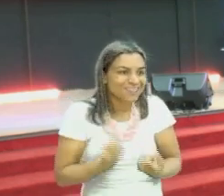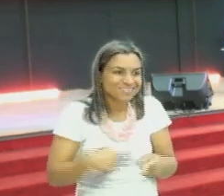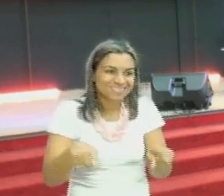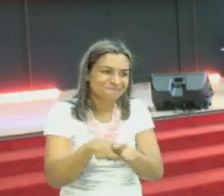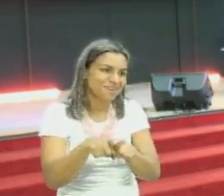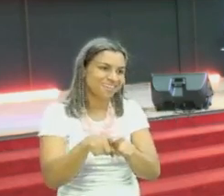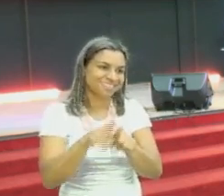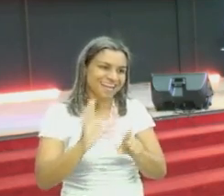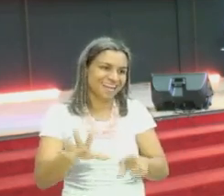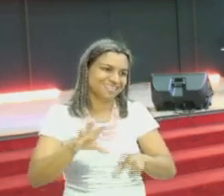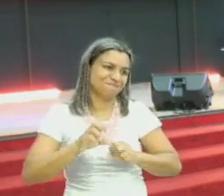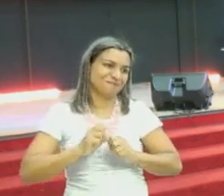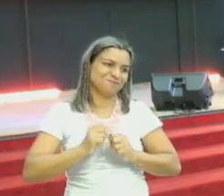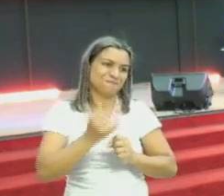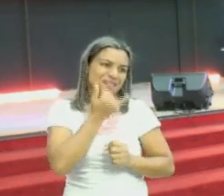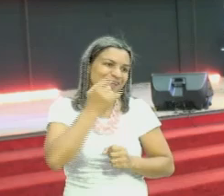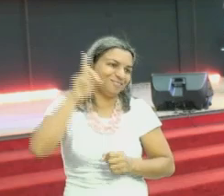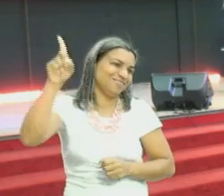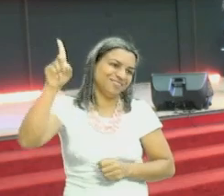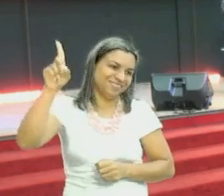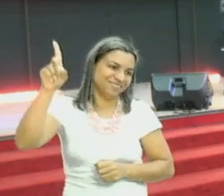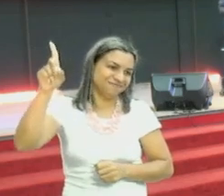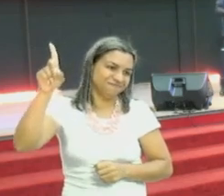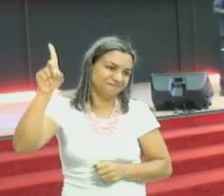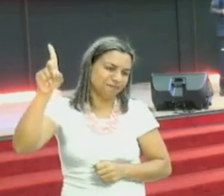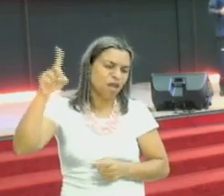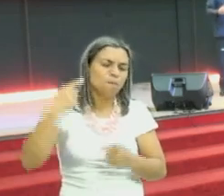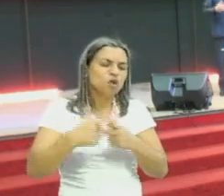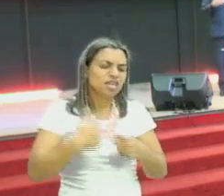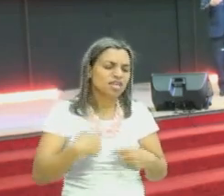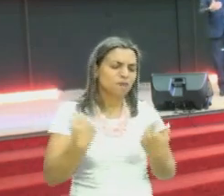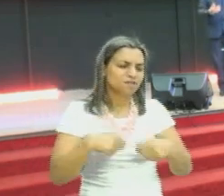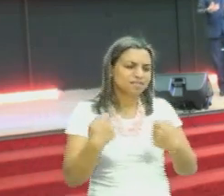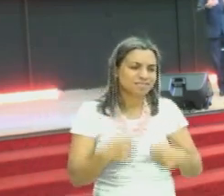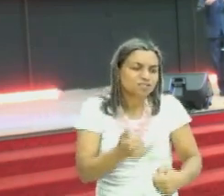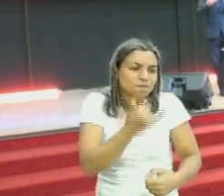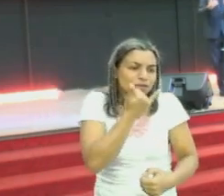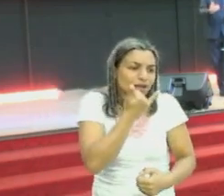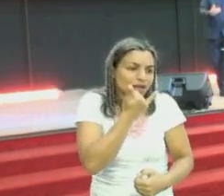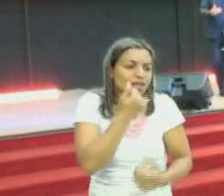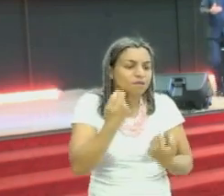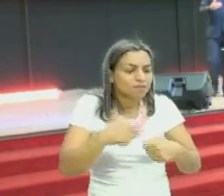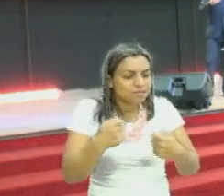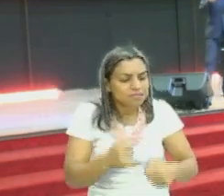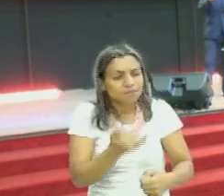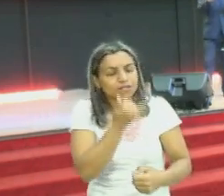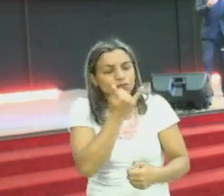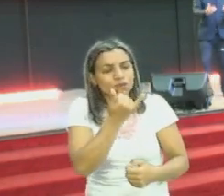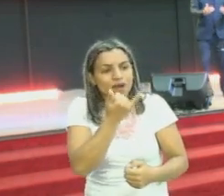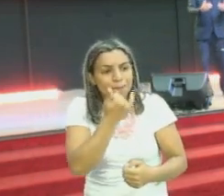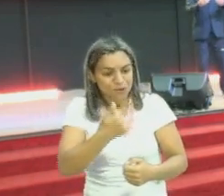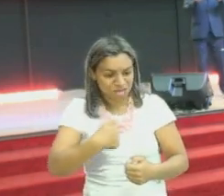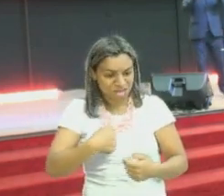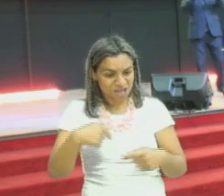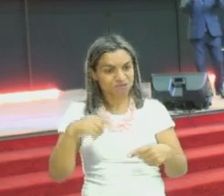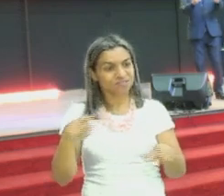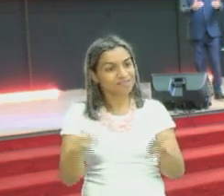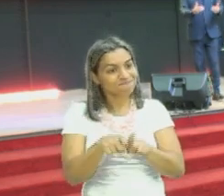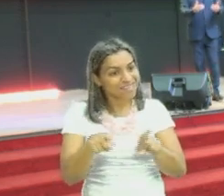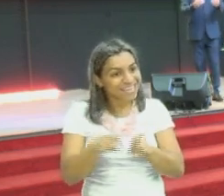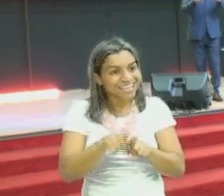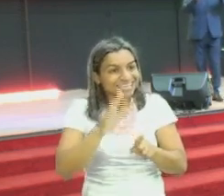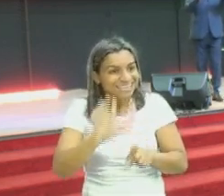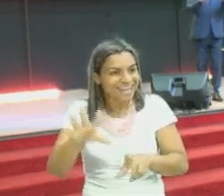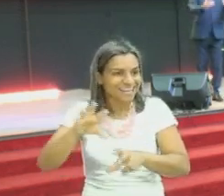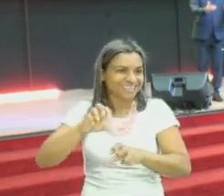perdoados. Pastor, por que eu tenho que perdoar? Eu tenho que perdoar porque eu fui